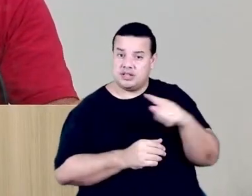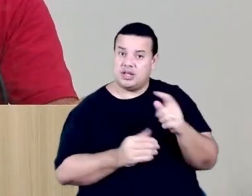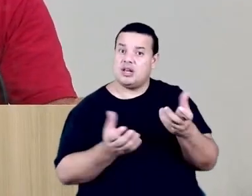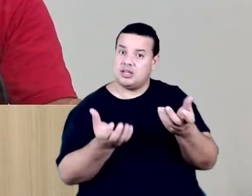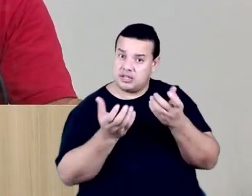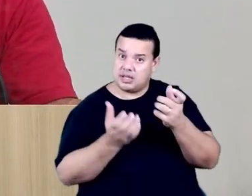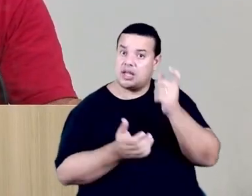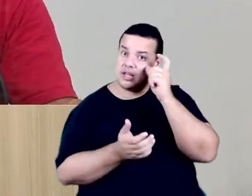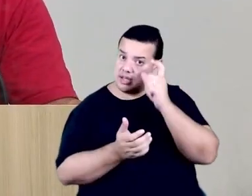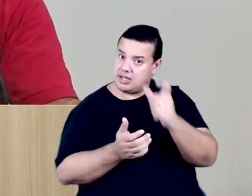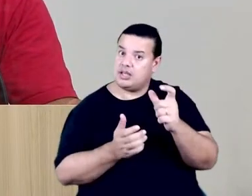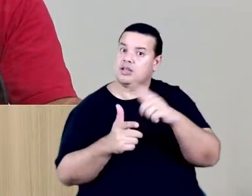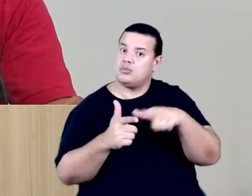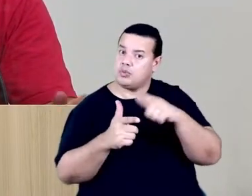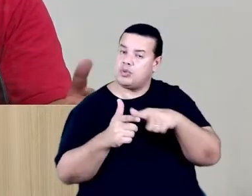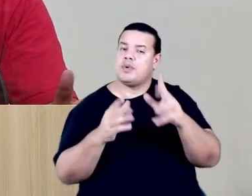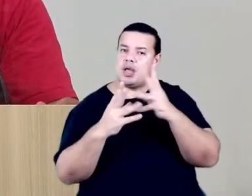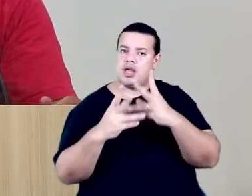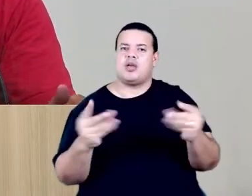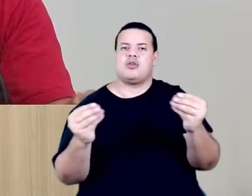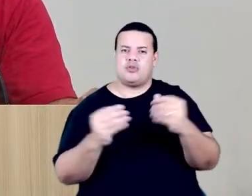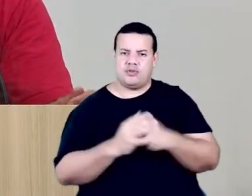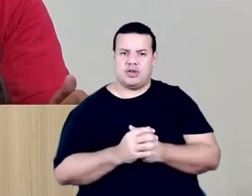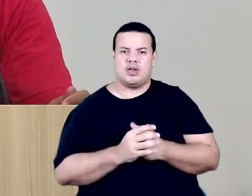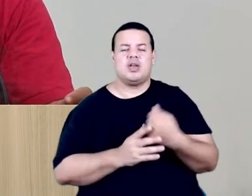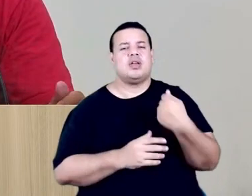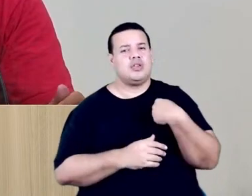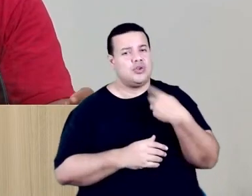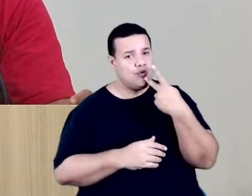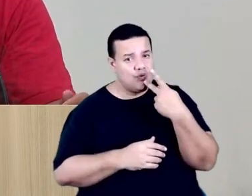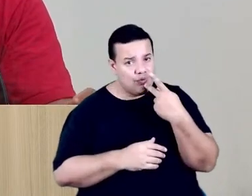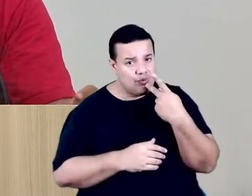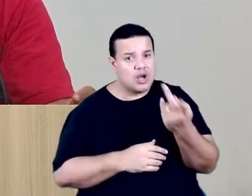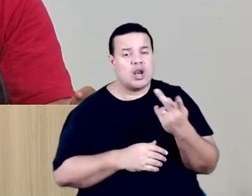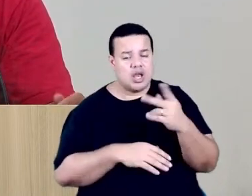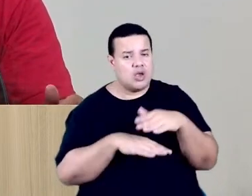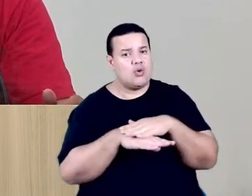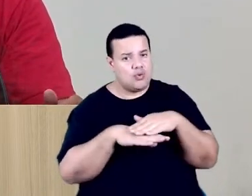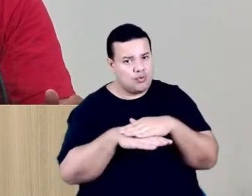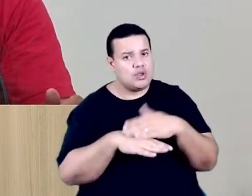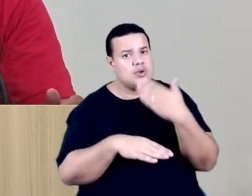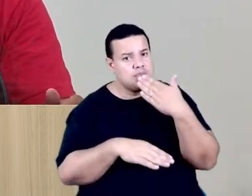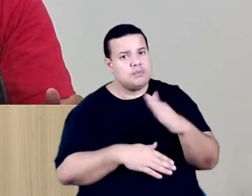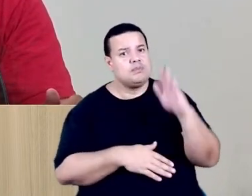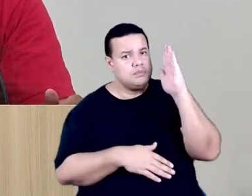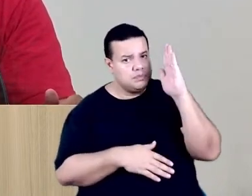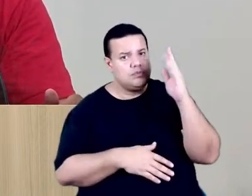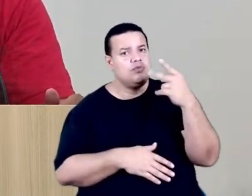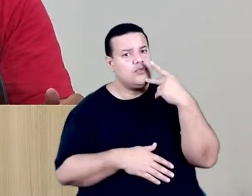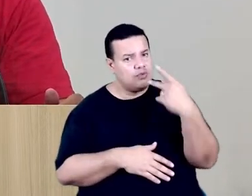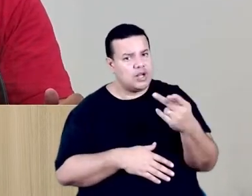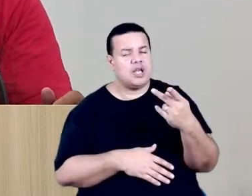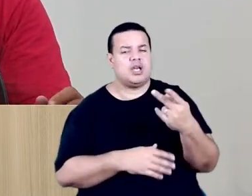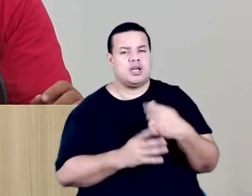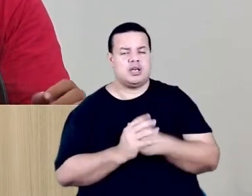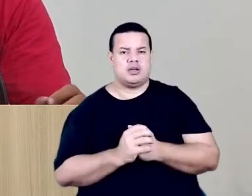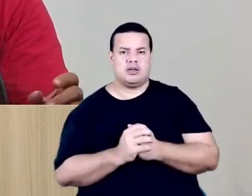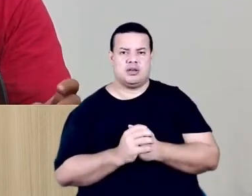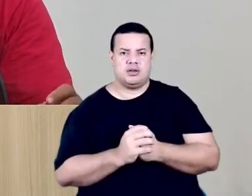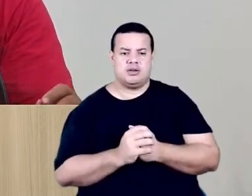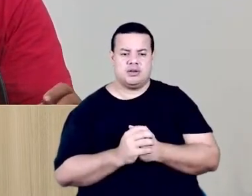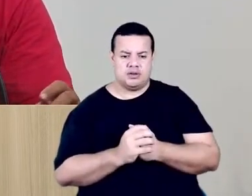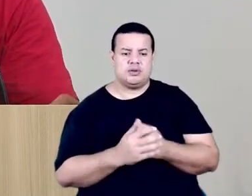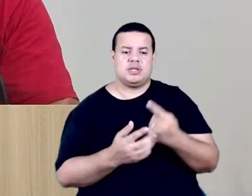problema e eu falei na min perdi eu perdi eu pedi a palavra em certos momentos eu falei para que esses